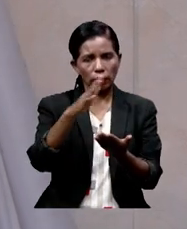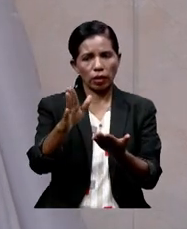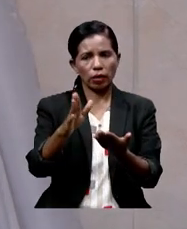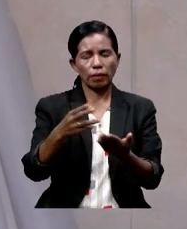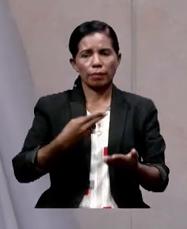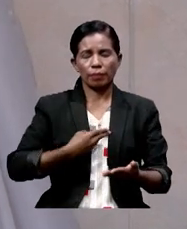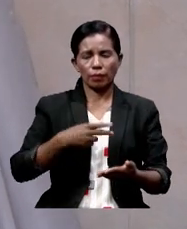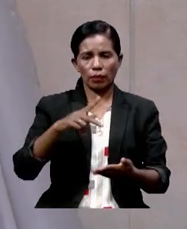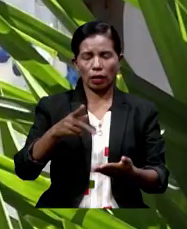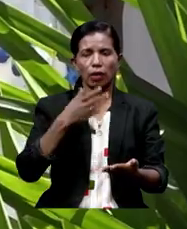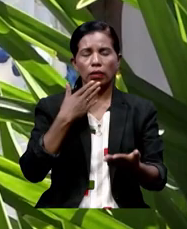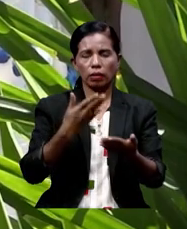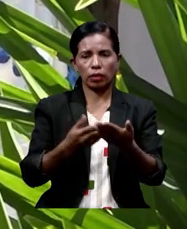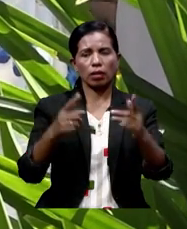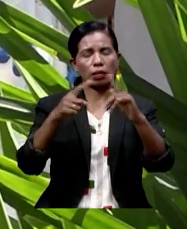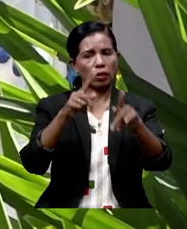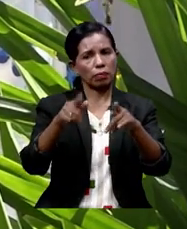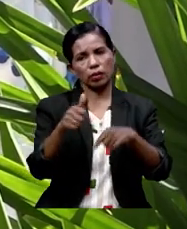halo dia dengan saya masih.